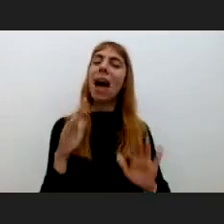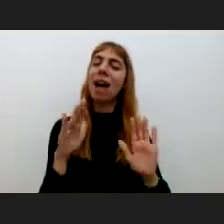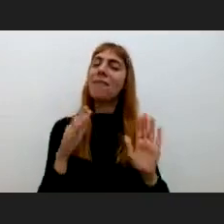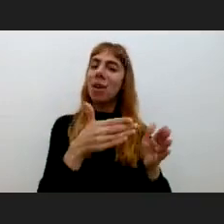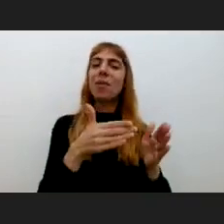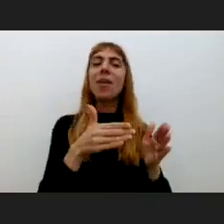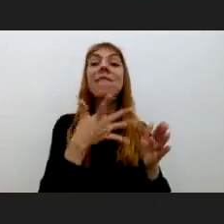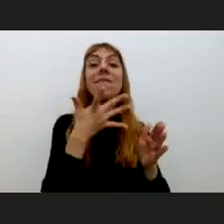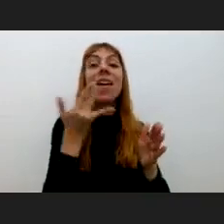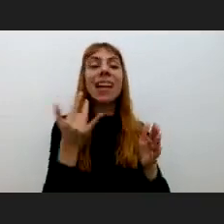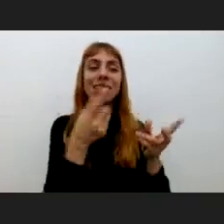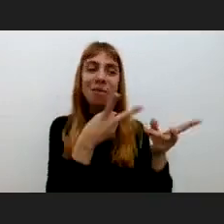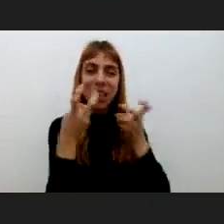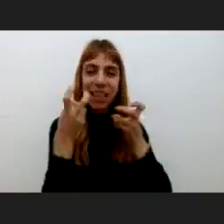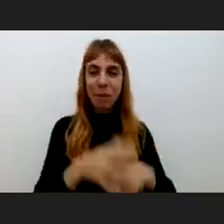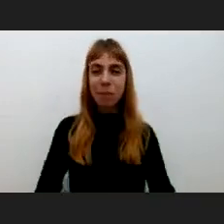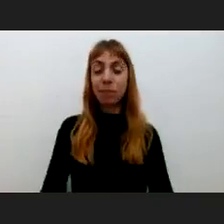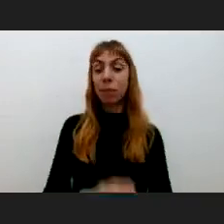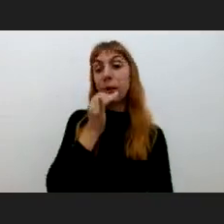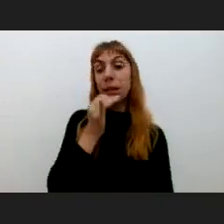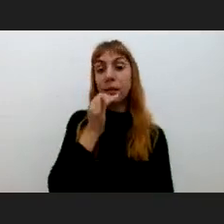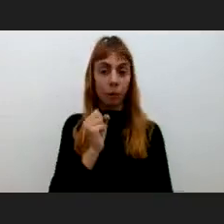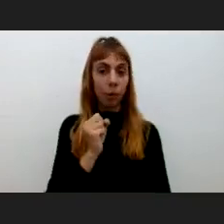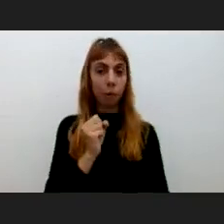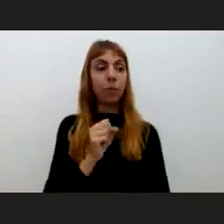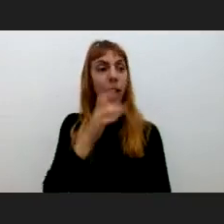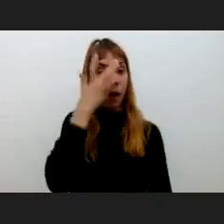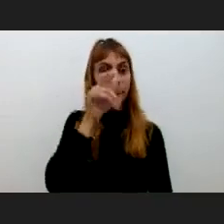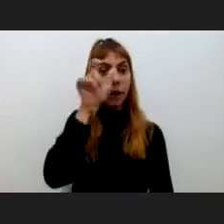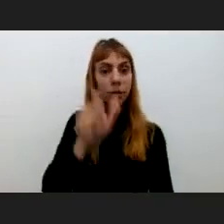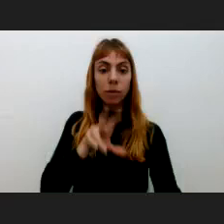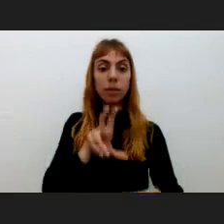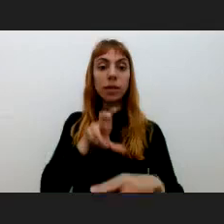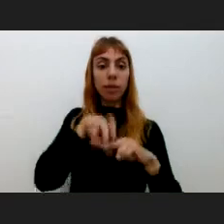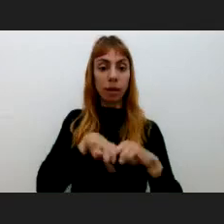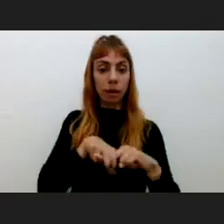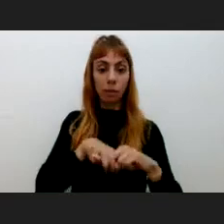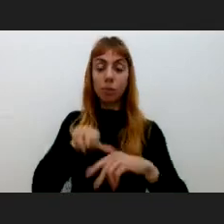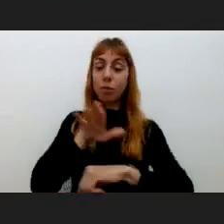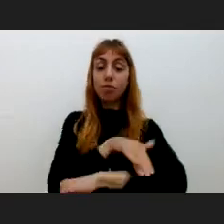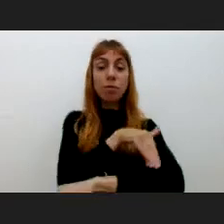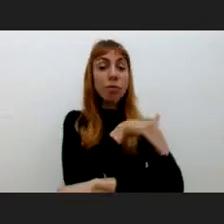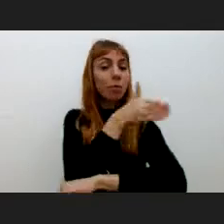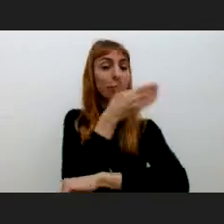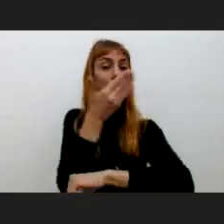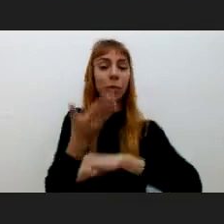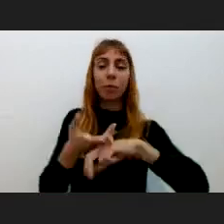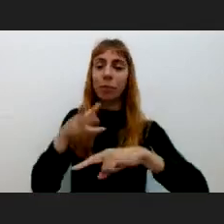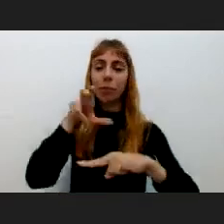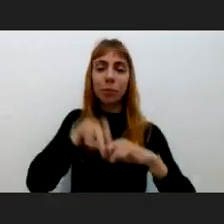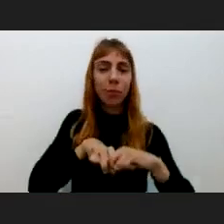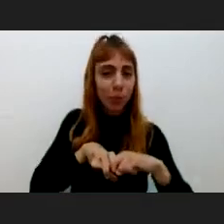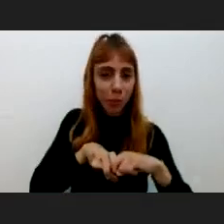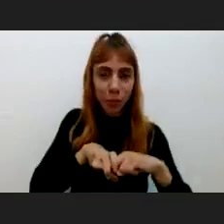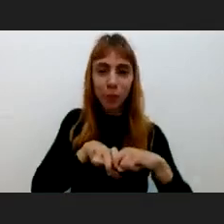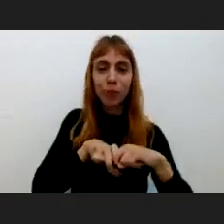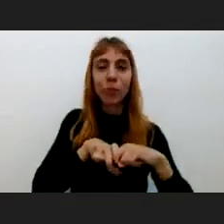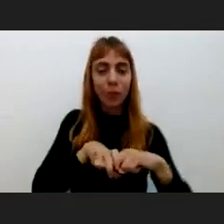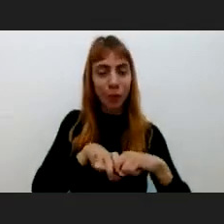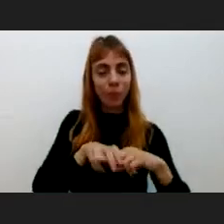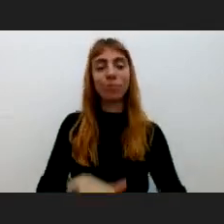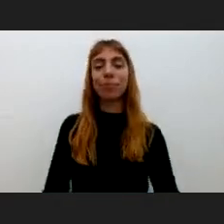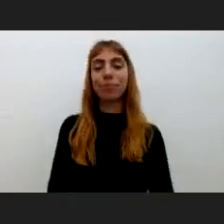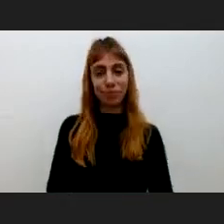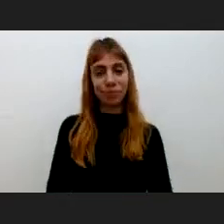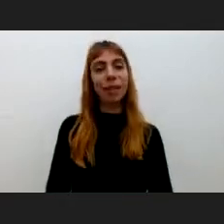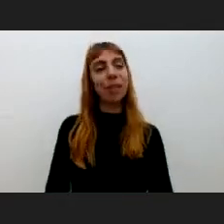gente recomenda que as pessoas façam atividade física. O excesso de peso, a obesidade, que